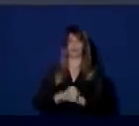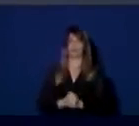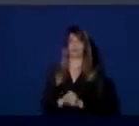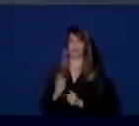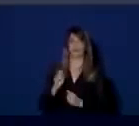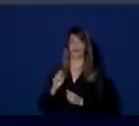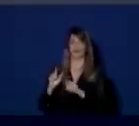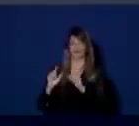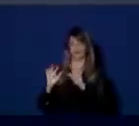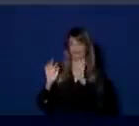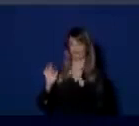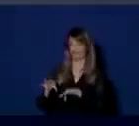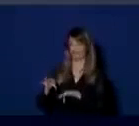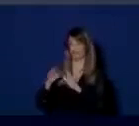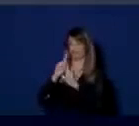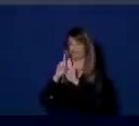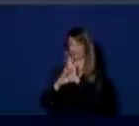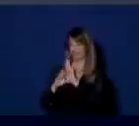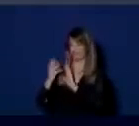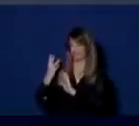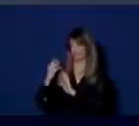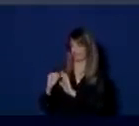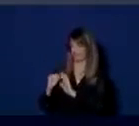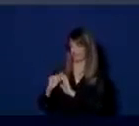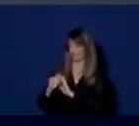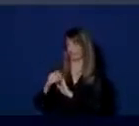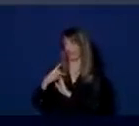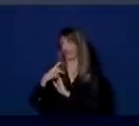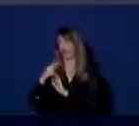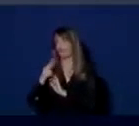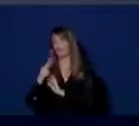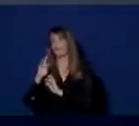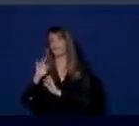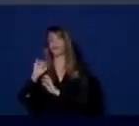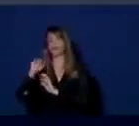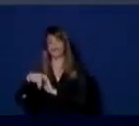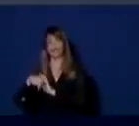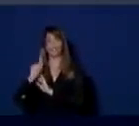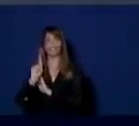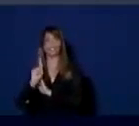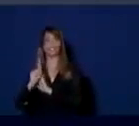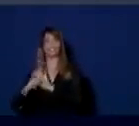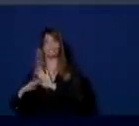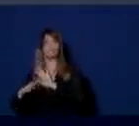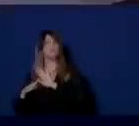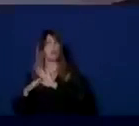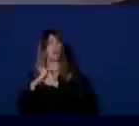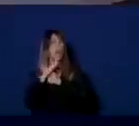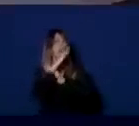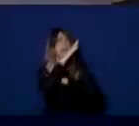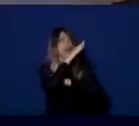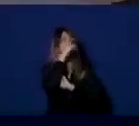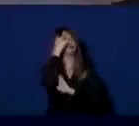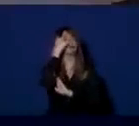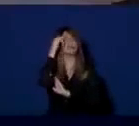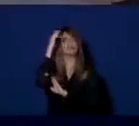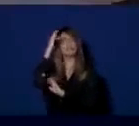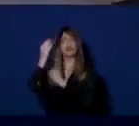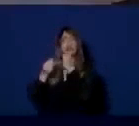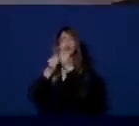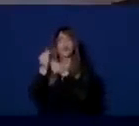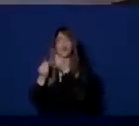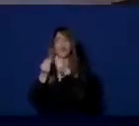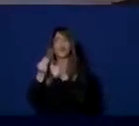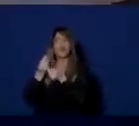do final da década de 30. Essa escalada do Putin me fez pensar quão mais fácil é ver a